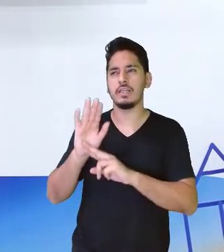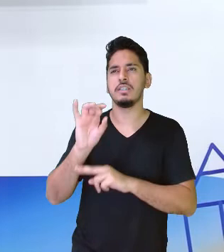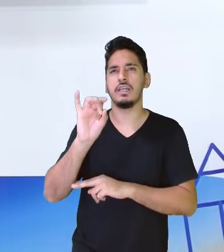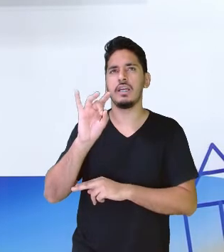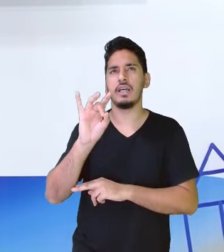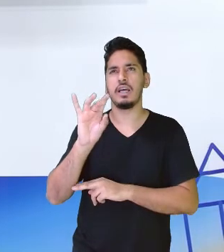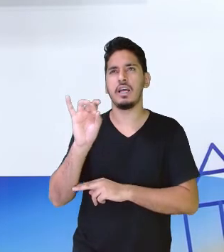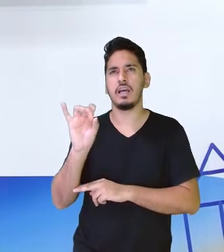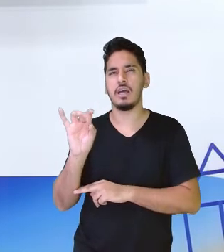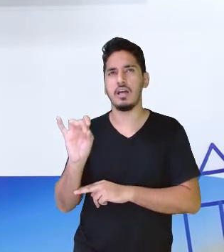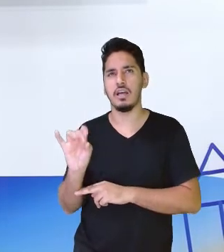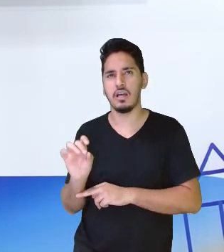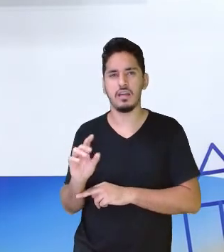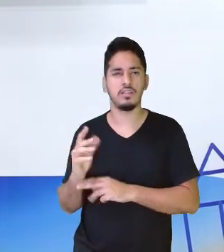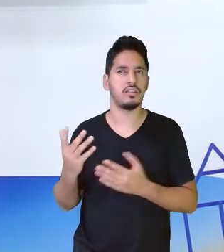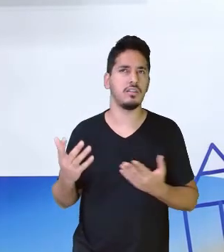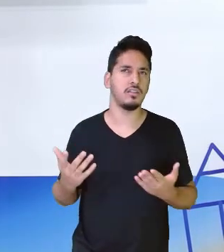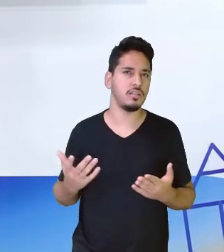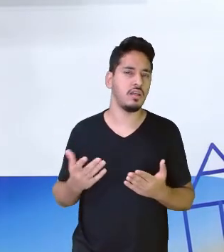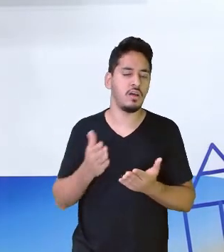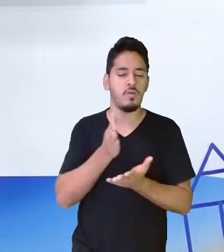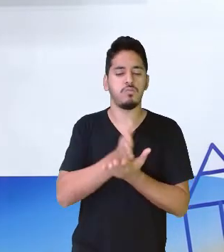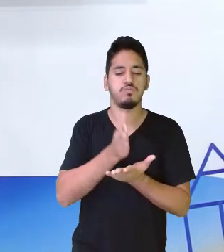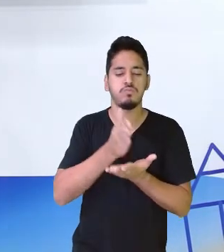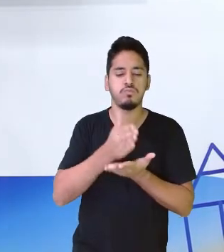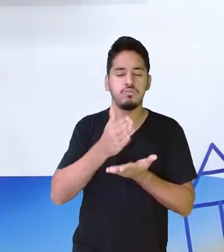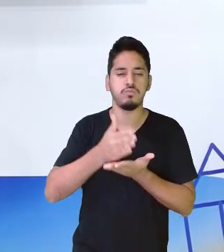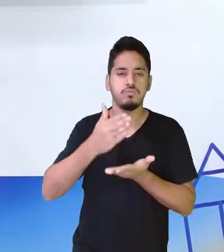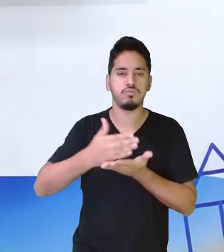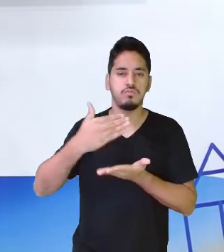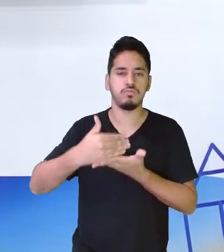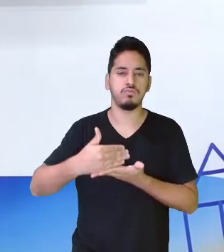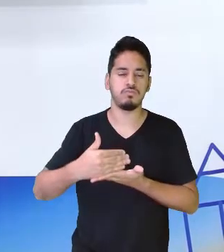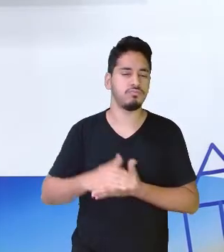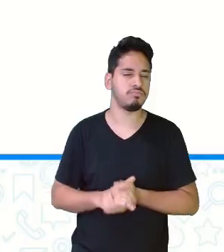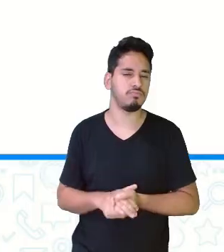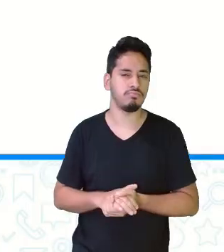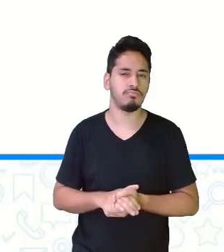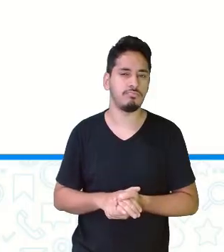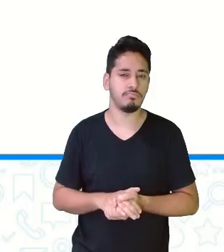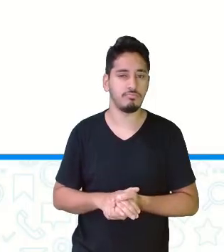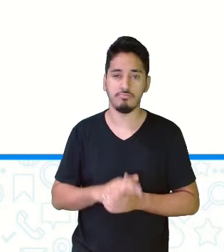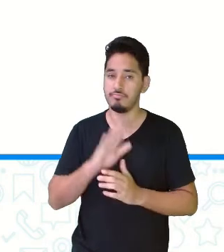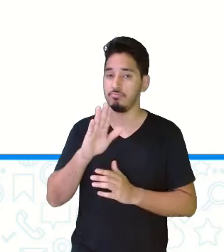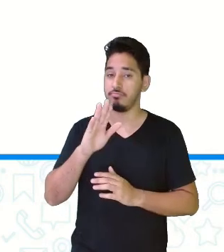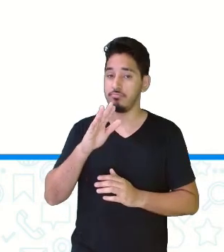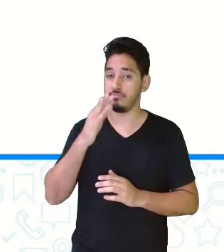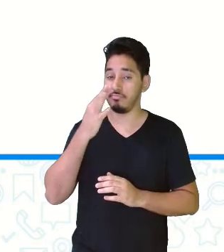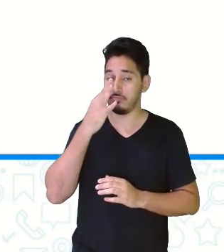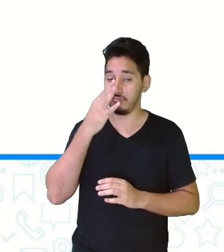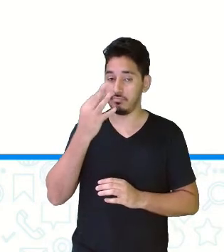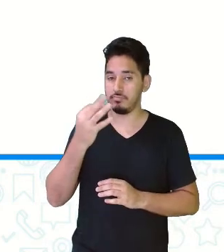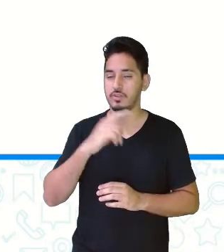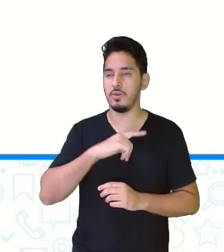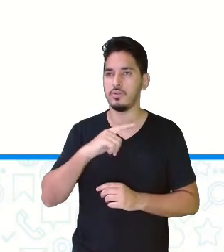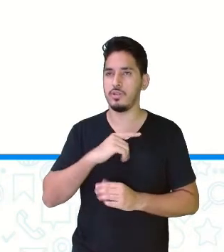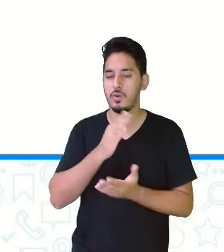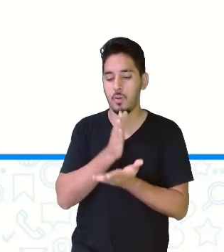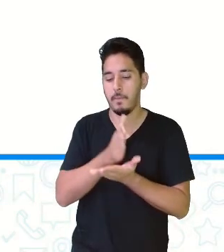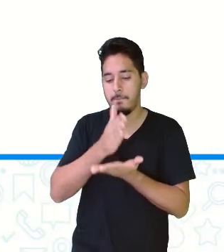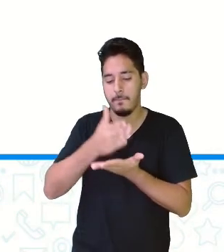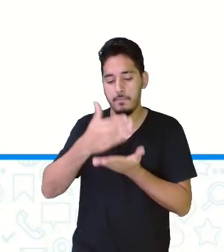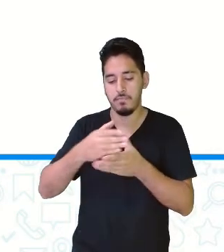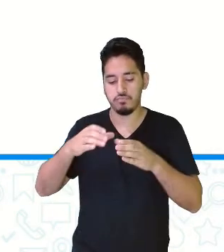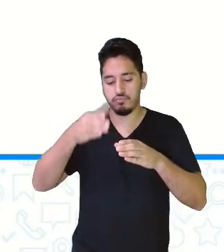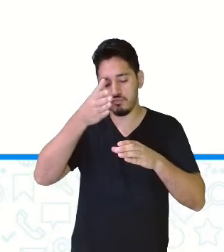cada fatia desse bolo? E aí, preste atenção. Eu tenho um bolo e